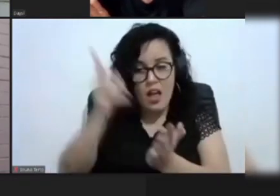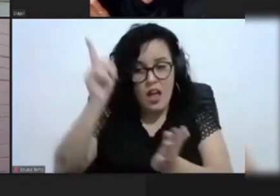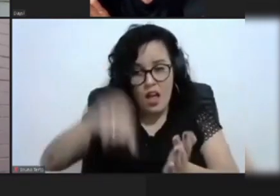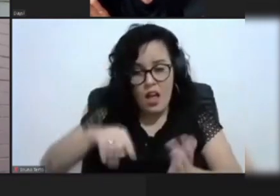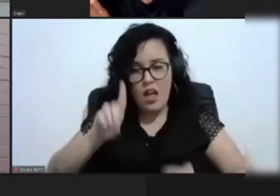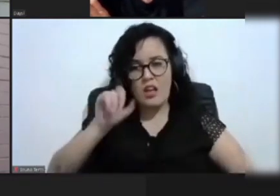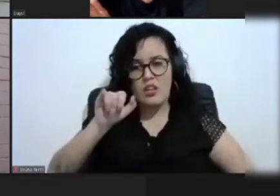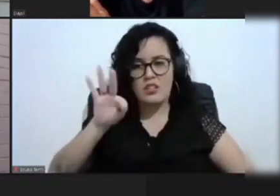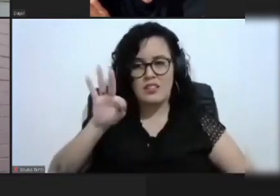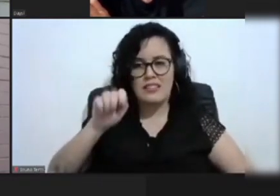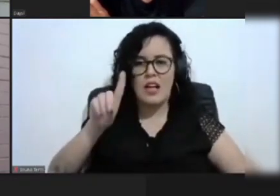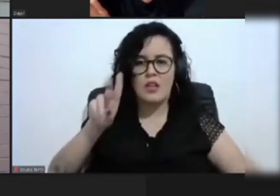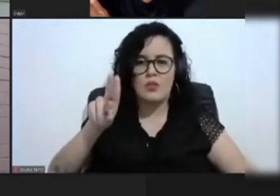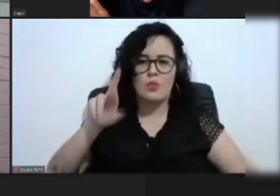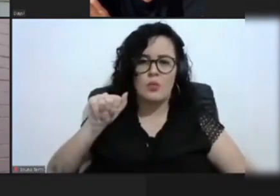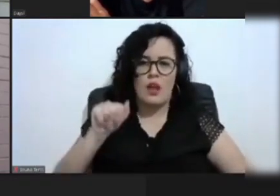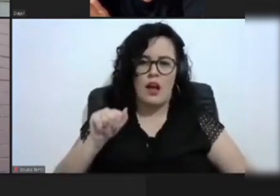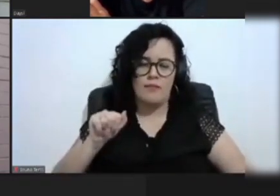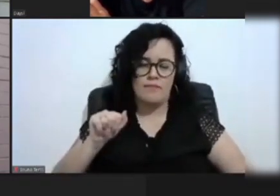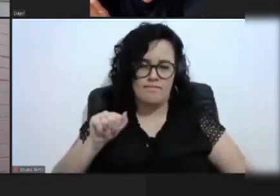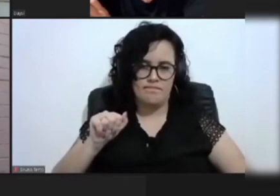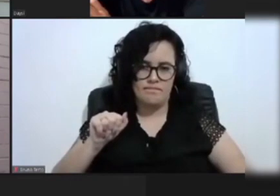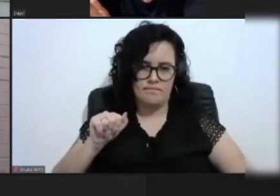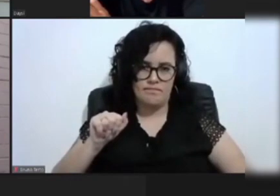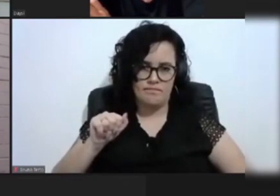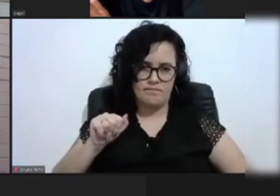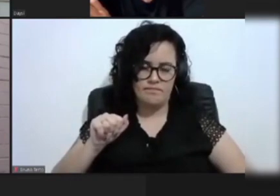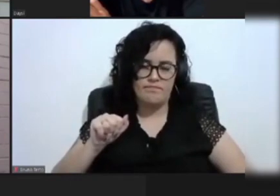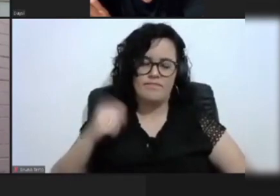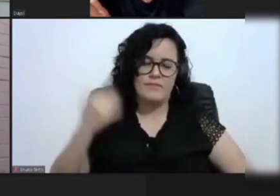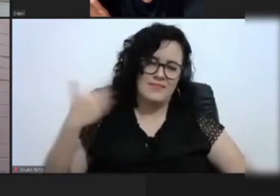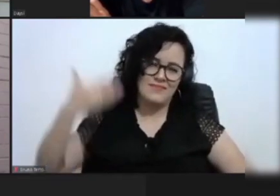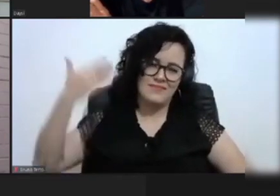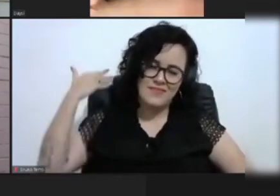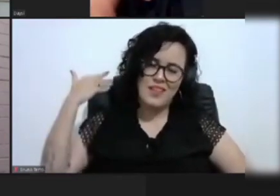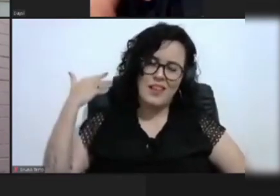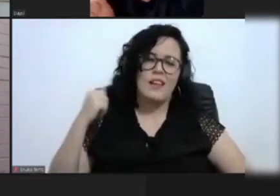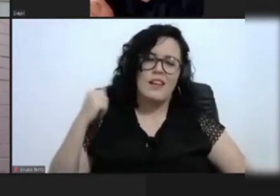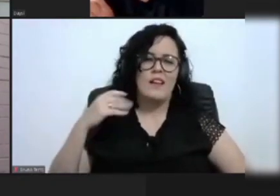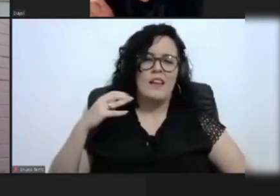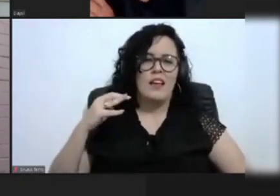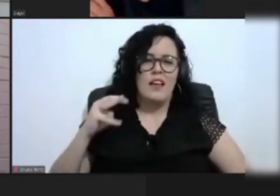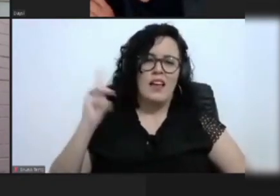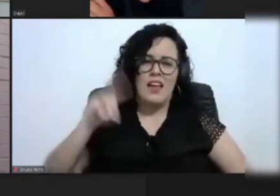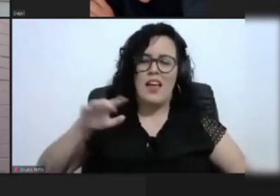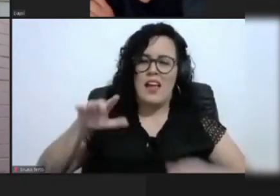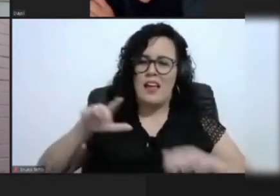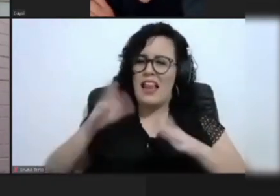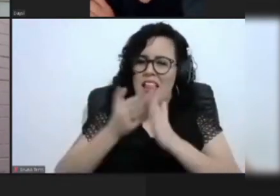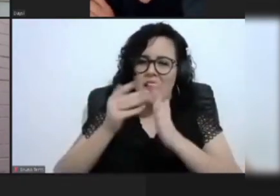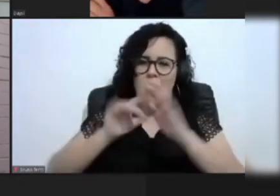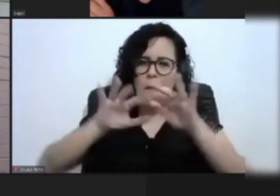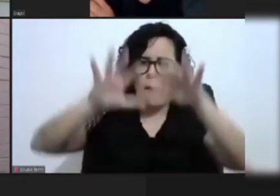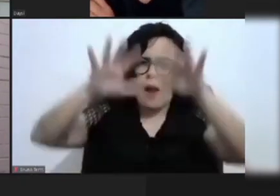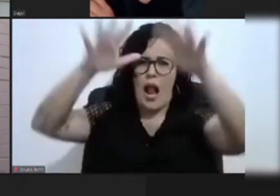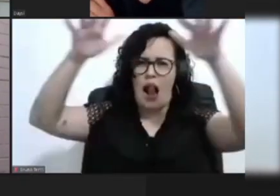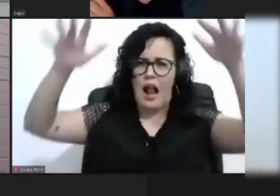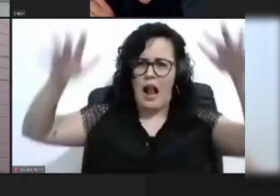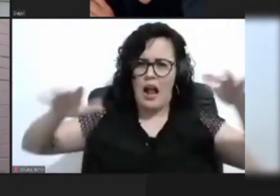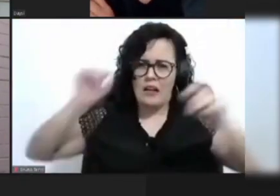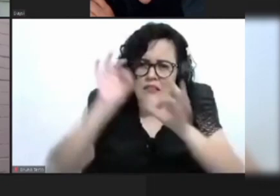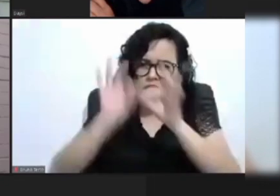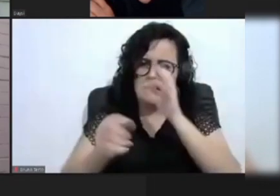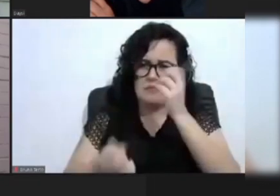Aquela cena clássica, né, da ascensão de Hitler e daquela pilha de livros sendo queimados, acho que